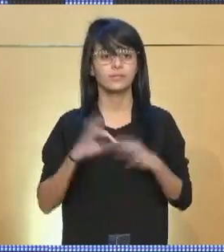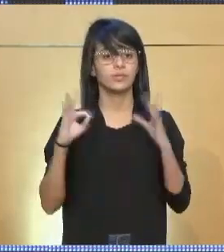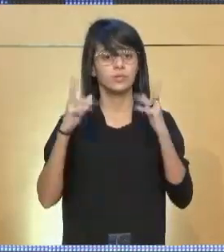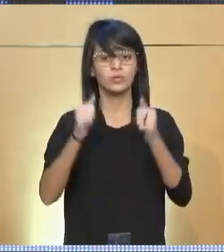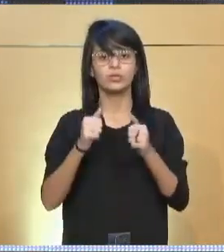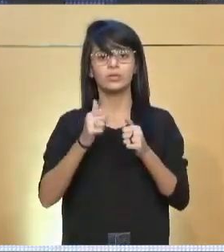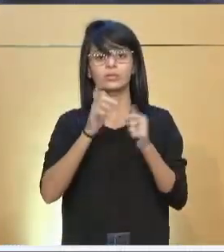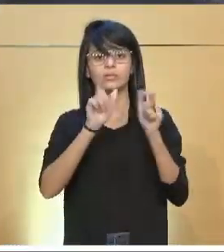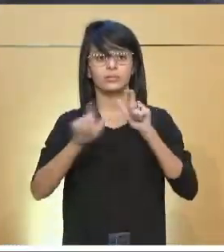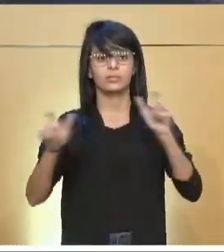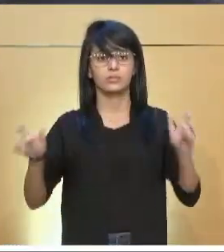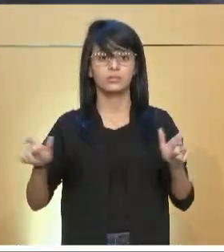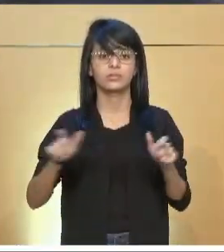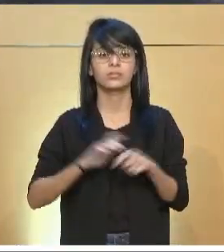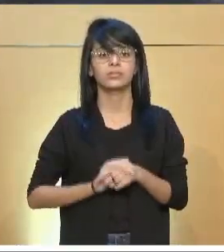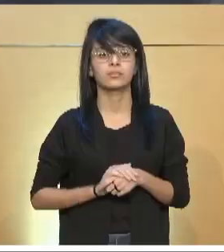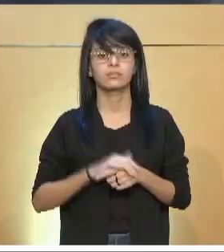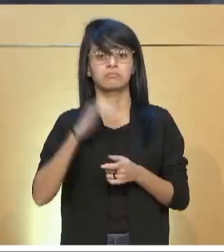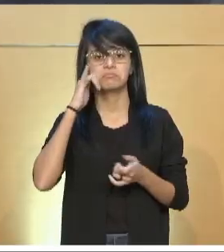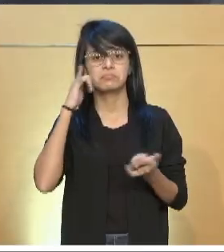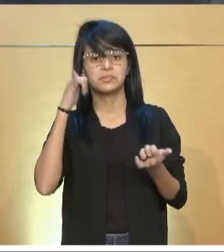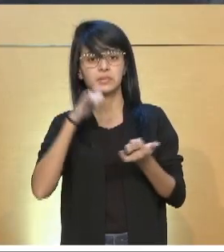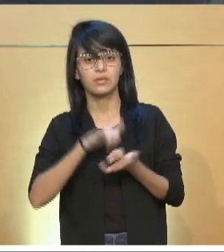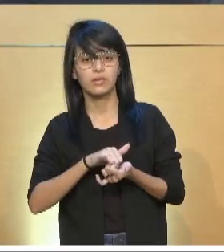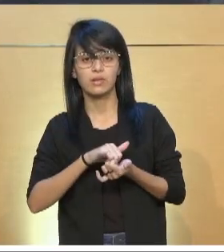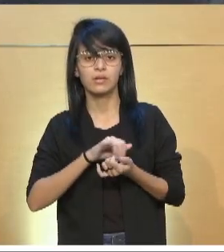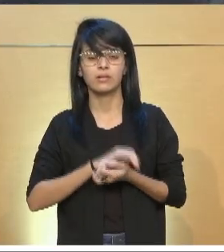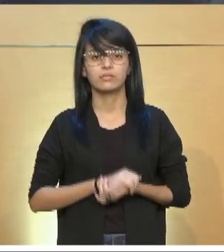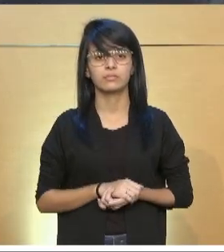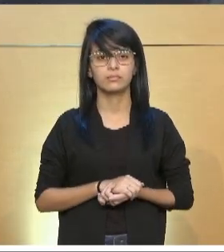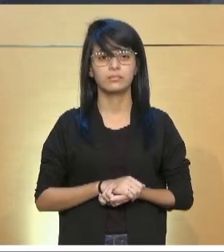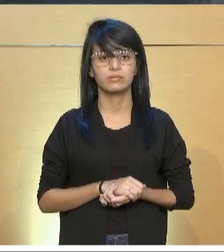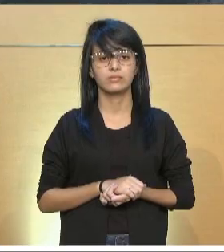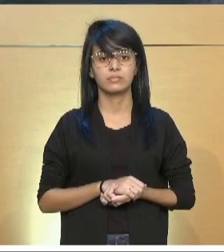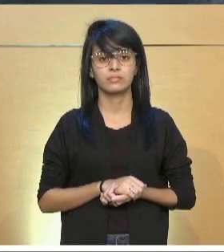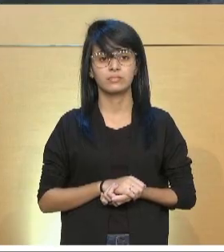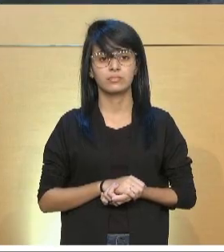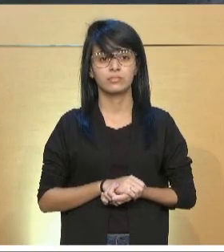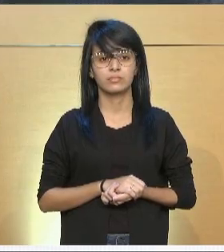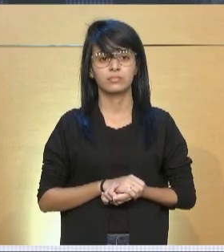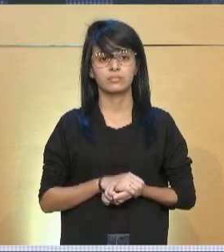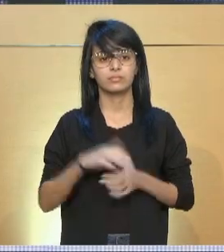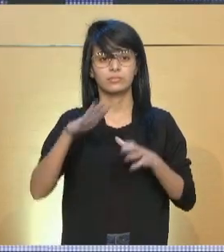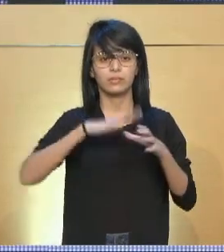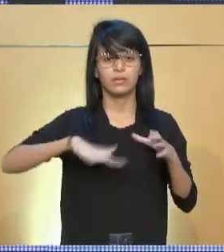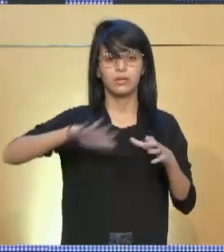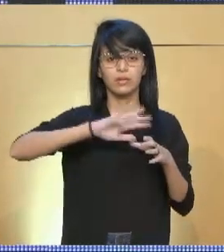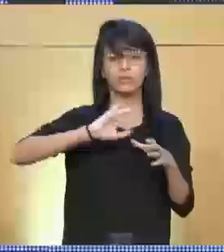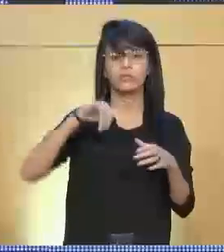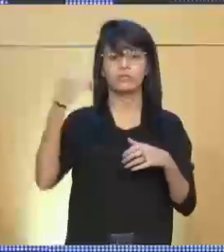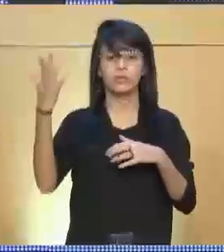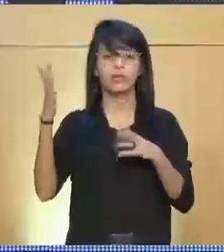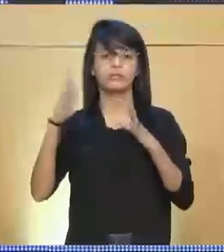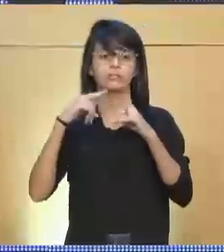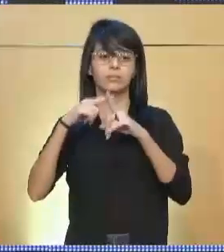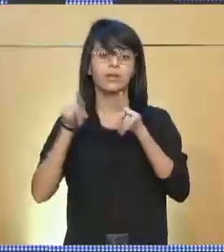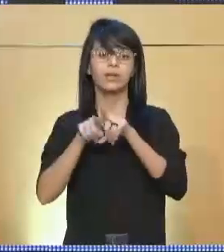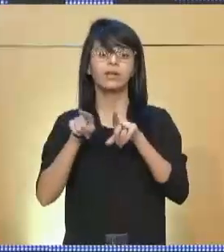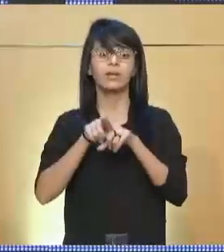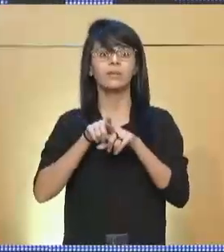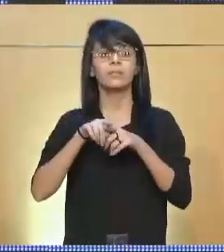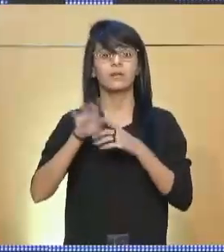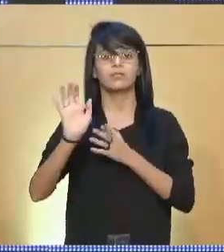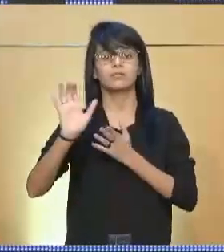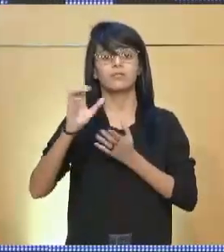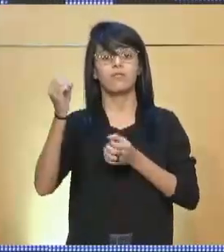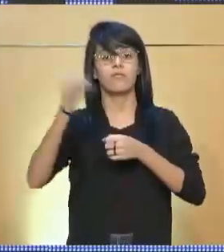irmãos que me ligaram do campo e fora do campo e aqueles que ofertaram também na minha